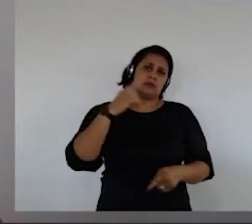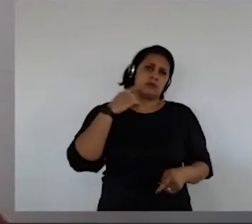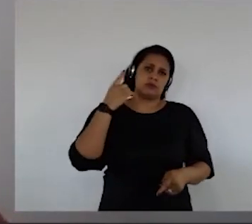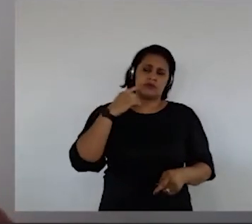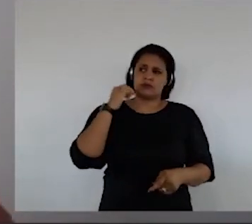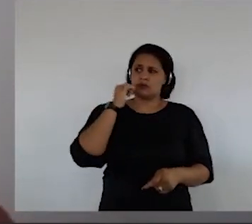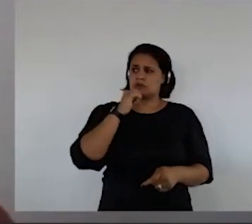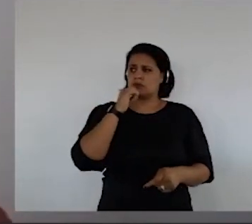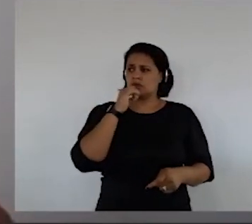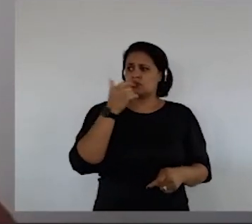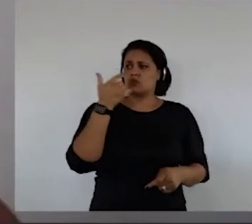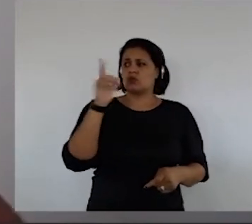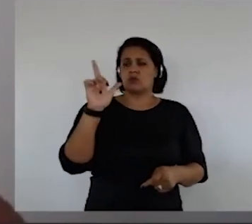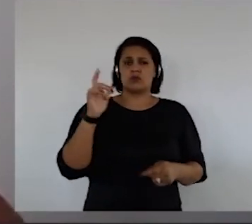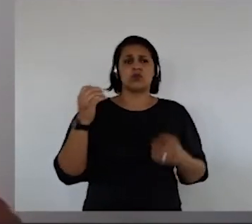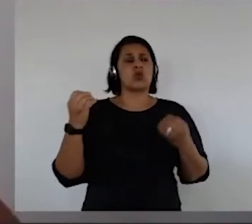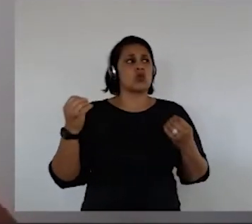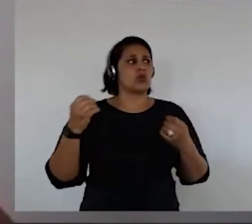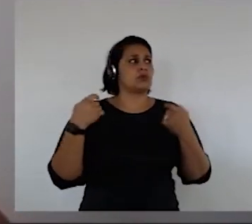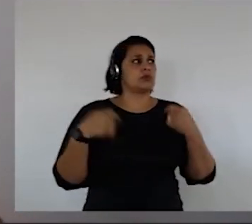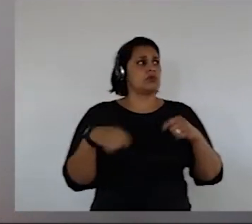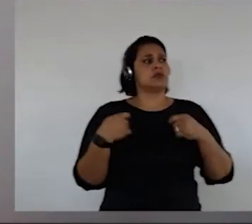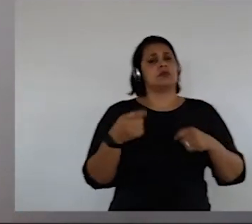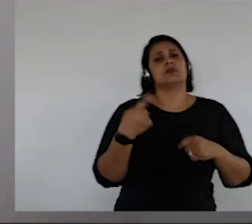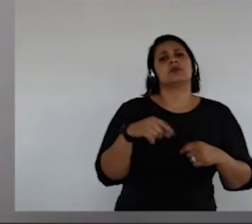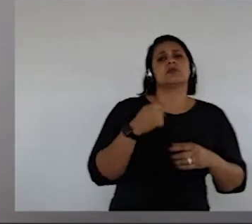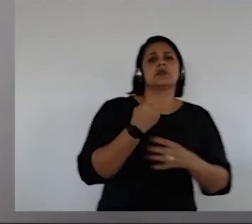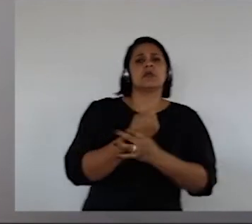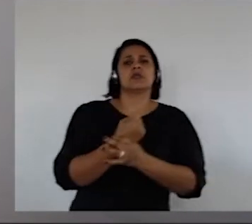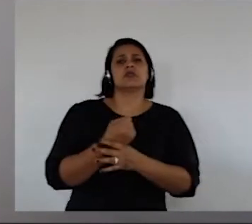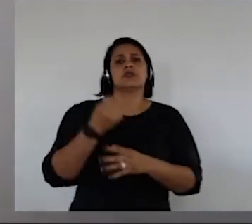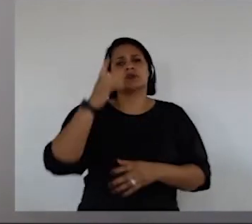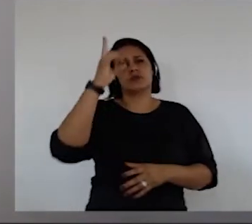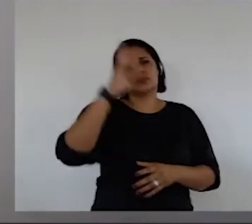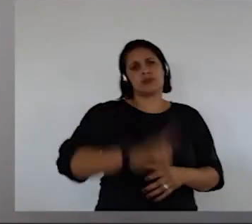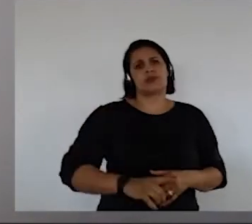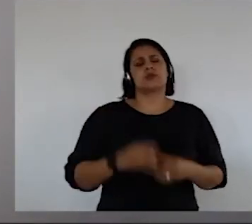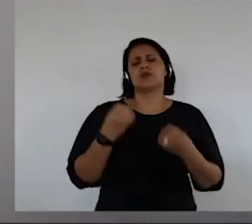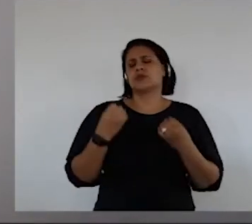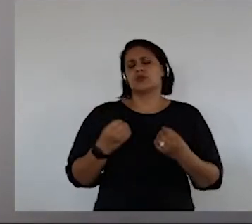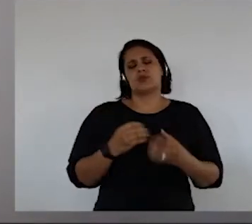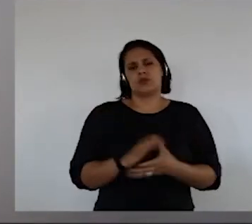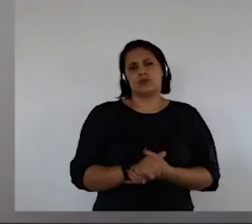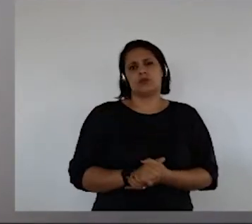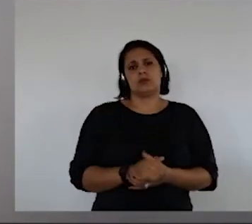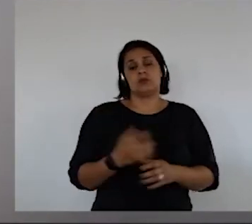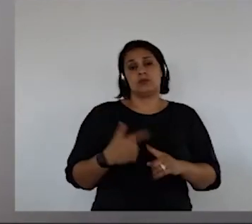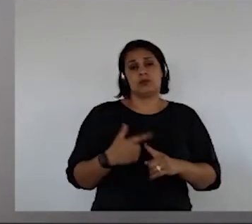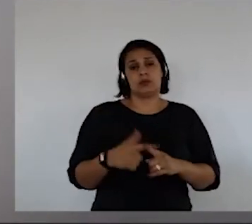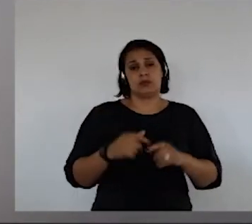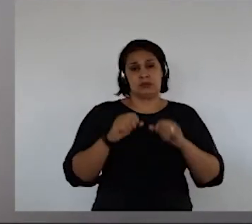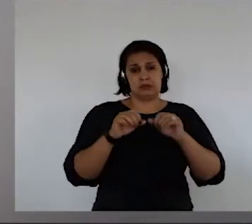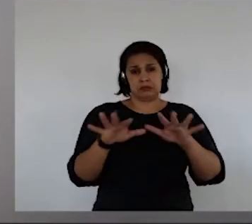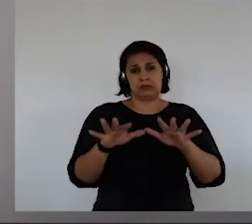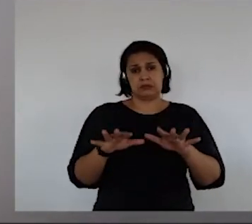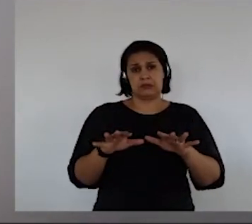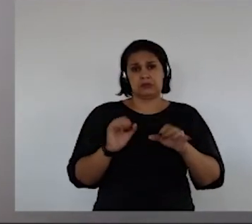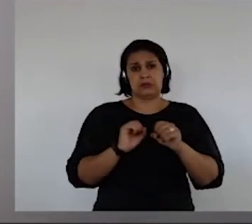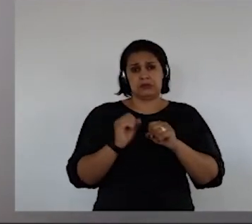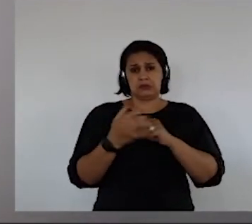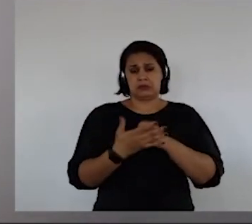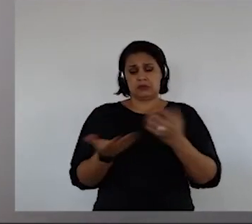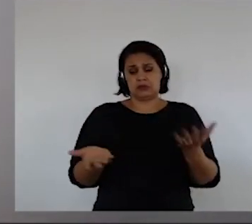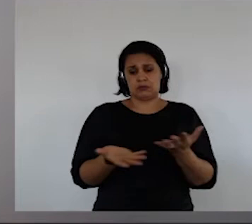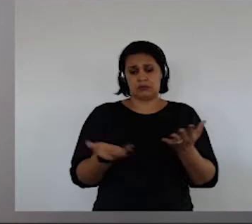momento, necessitam da gente no sentido da garantia dos direitos, sabe? Porque quando a gente fala de pandemia, a gente fala muitas vezes